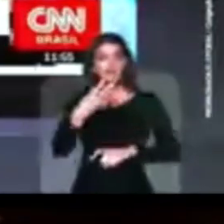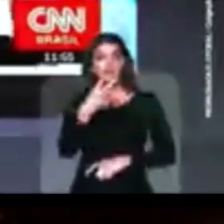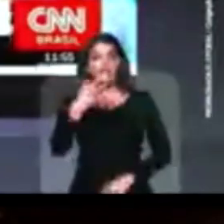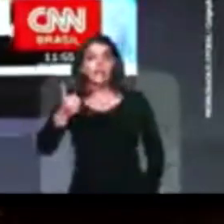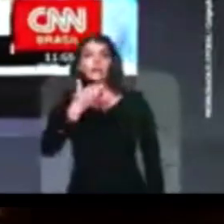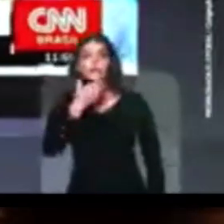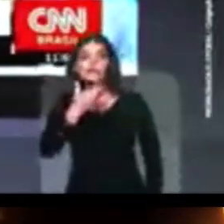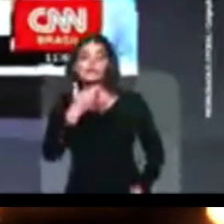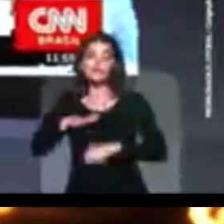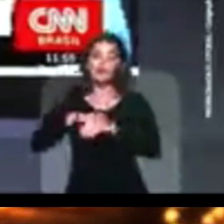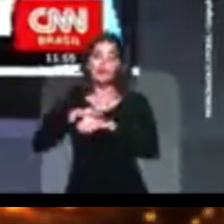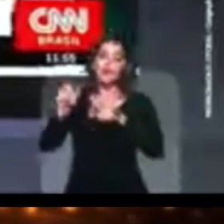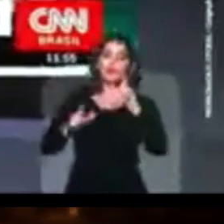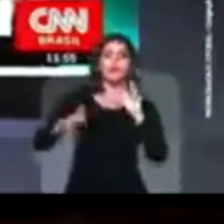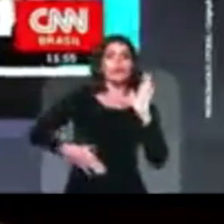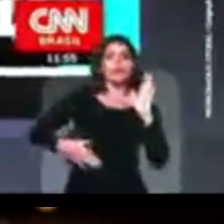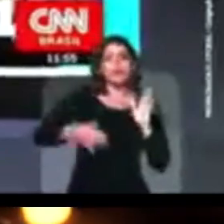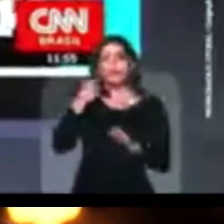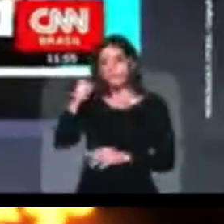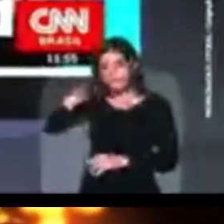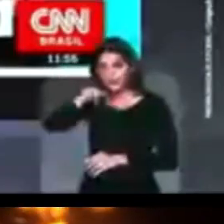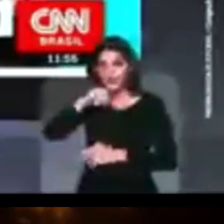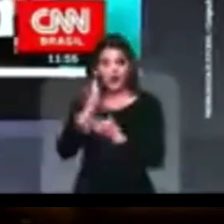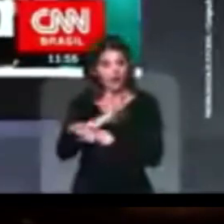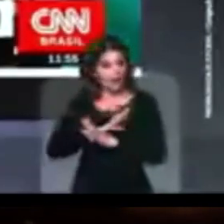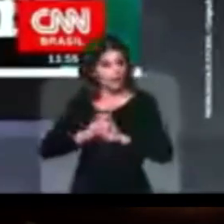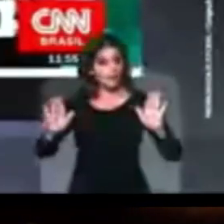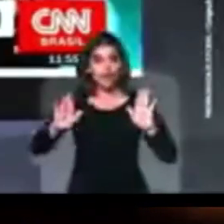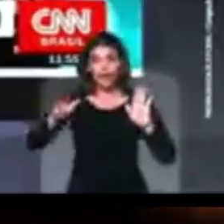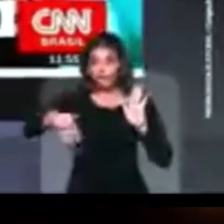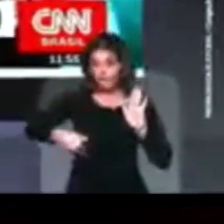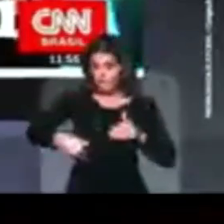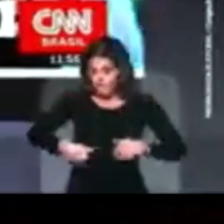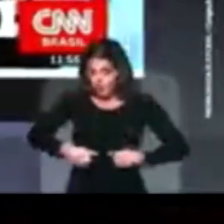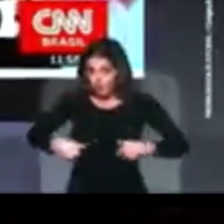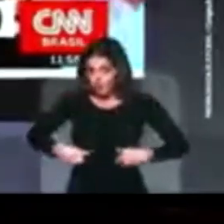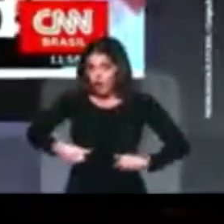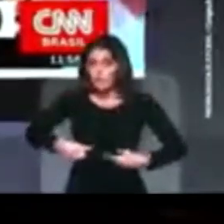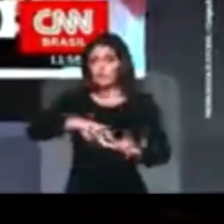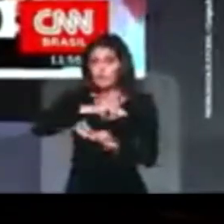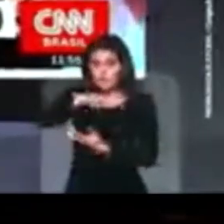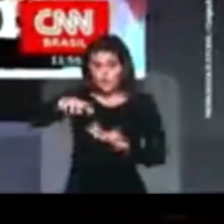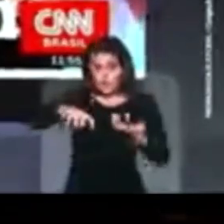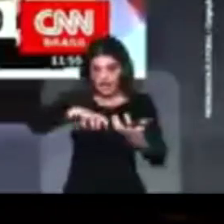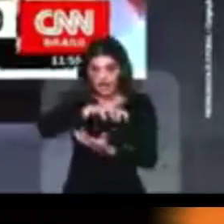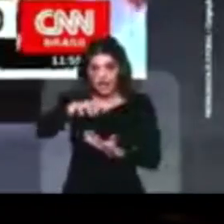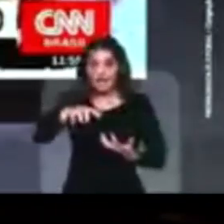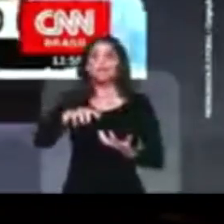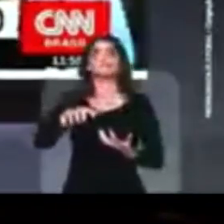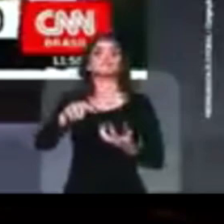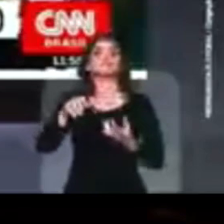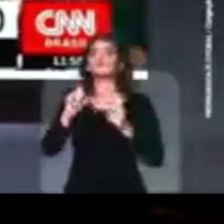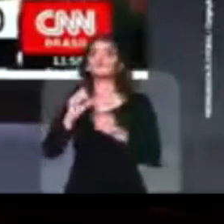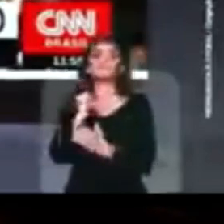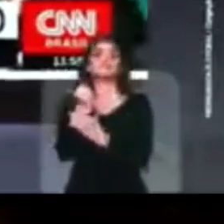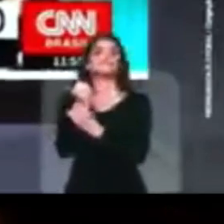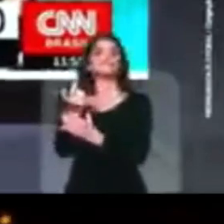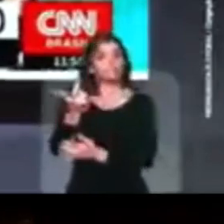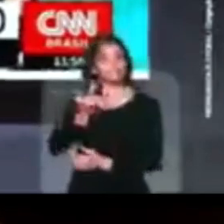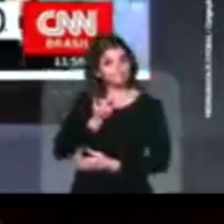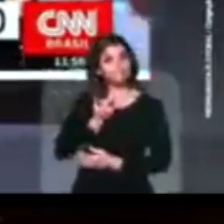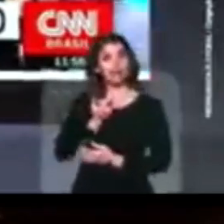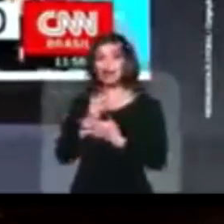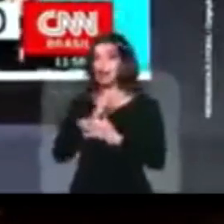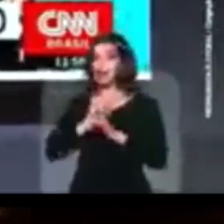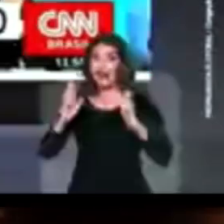com os meninos e falei: olha, vocês vão ter que dar a palavra para mim. Vocês vão ter que garantir para mim que vão acabar com